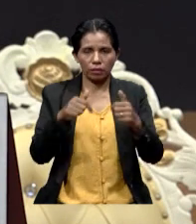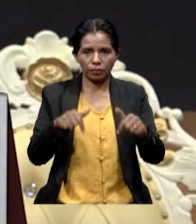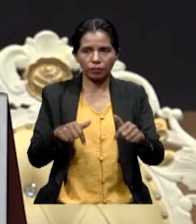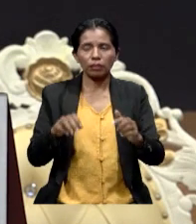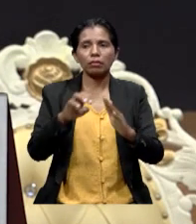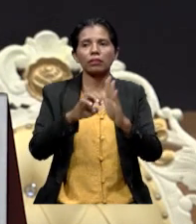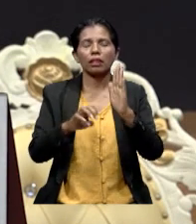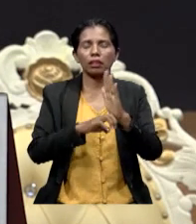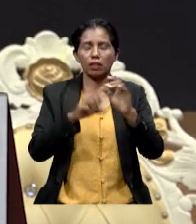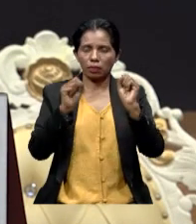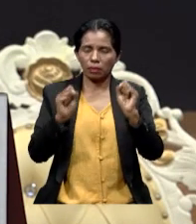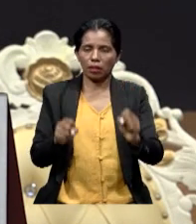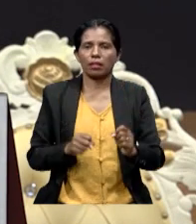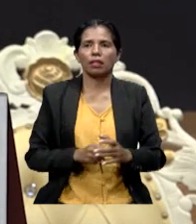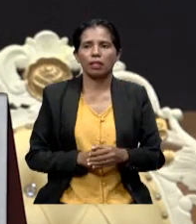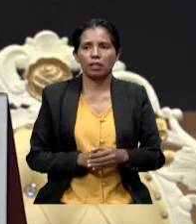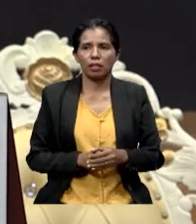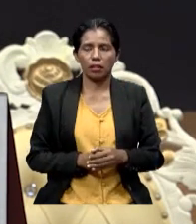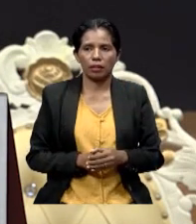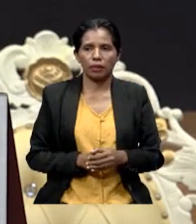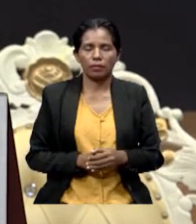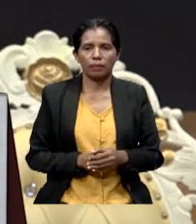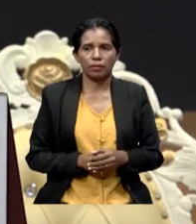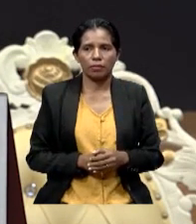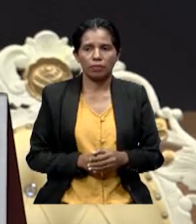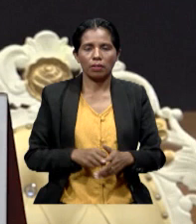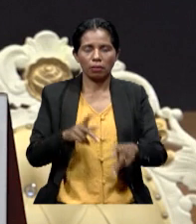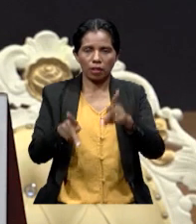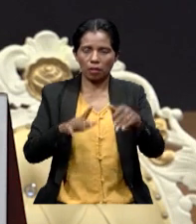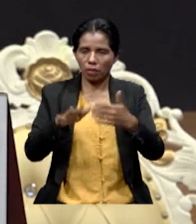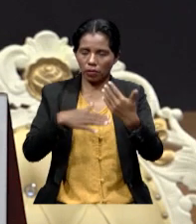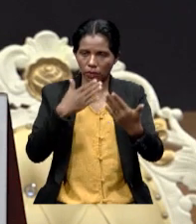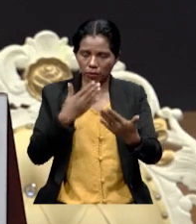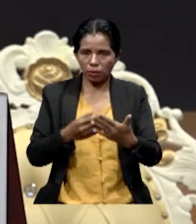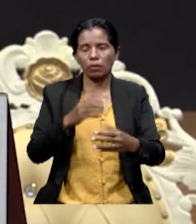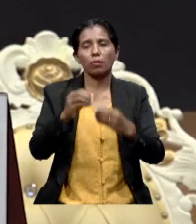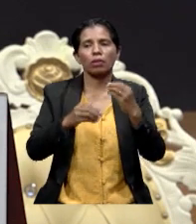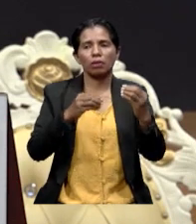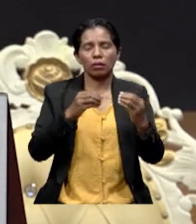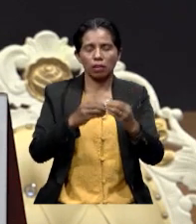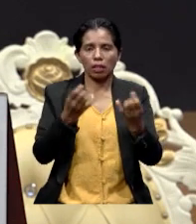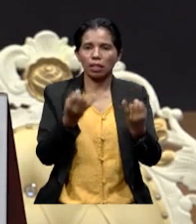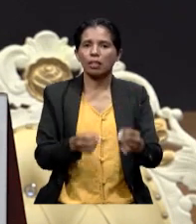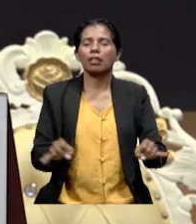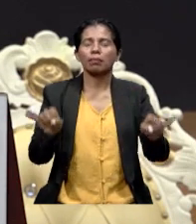Estado de Belaona garante para povo também que a independência